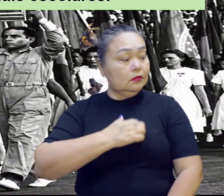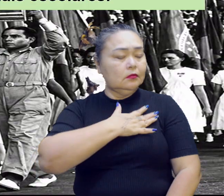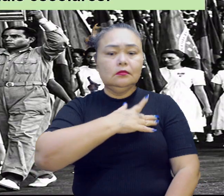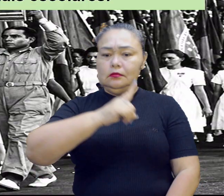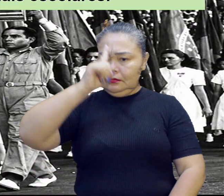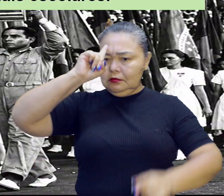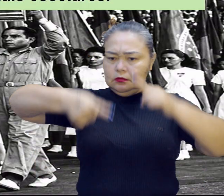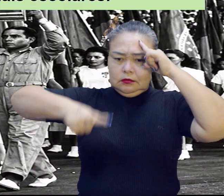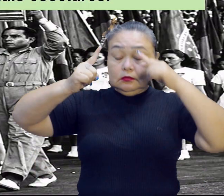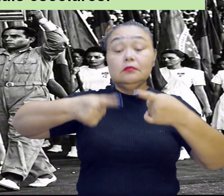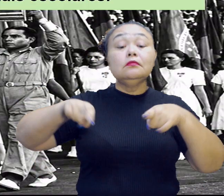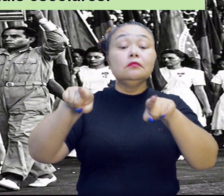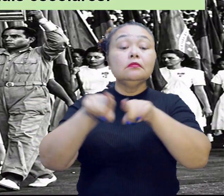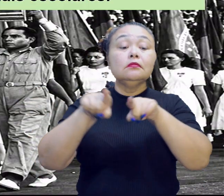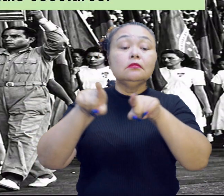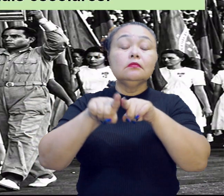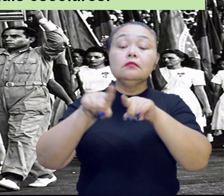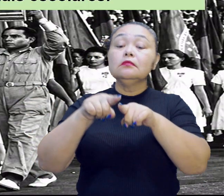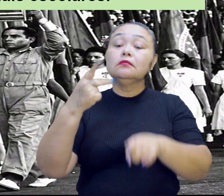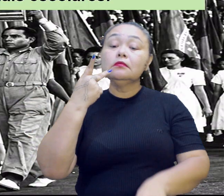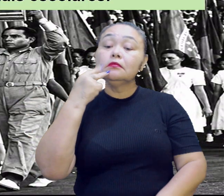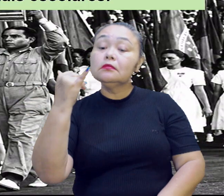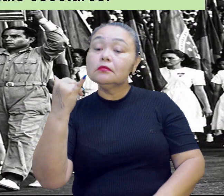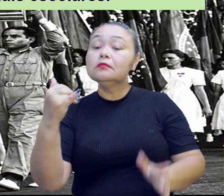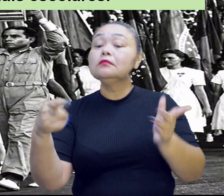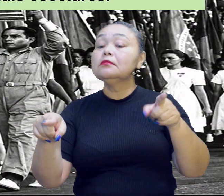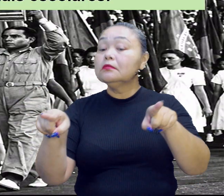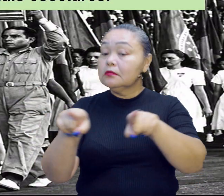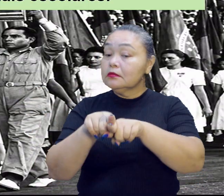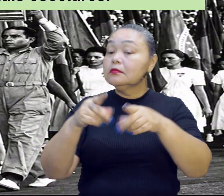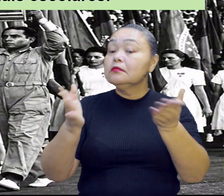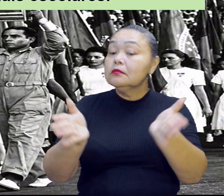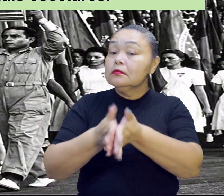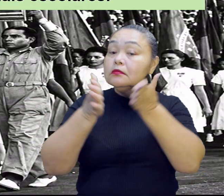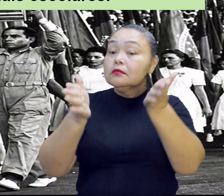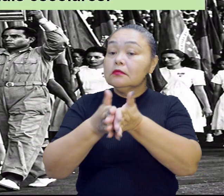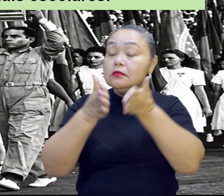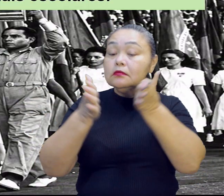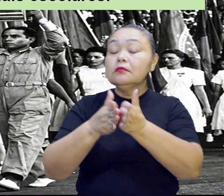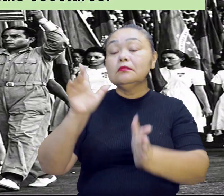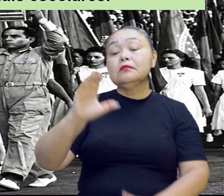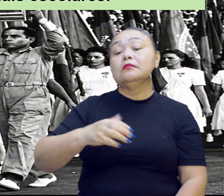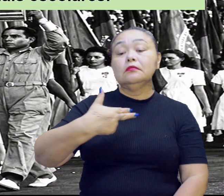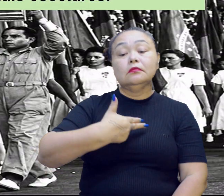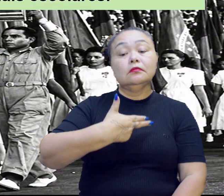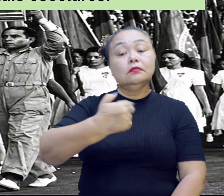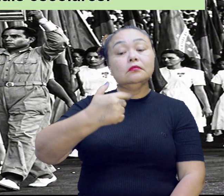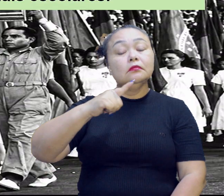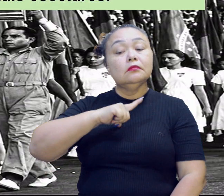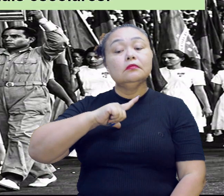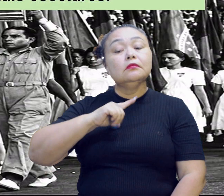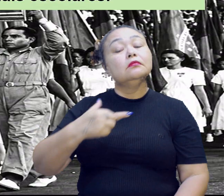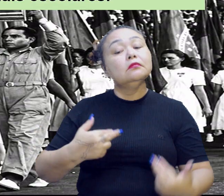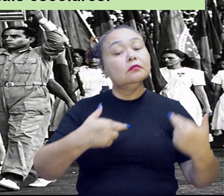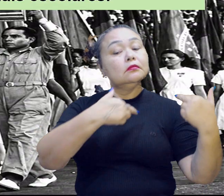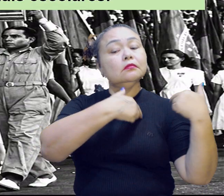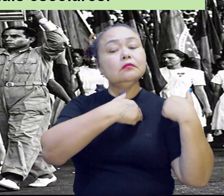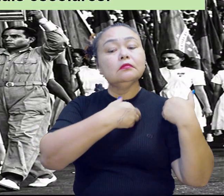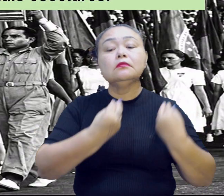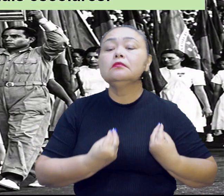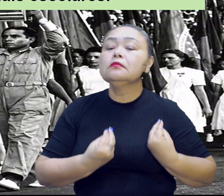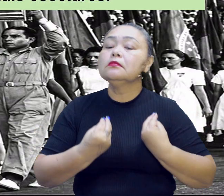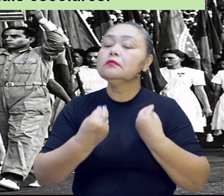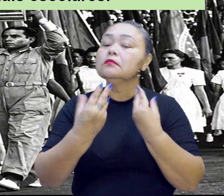que ele também vai ser chamado de o pai dos pobres. Por quê? Porque o Getúlio ele vai ser responsável por